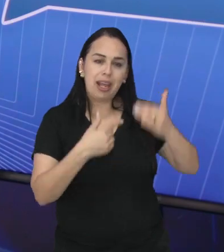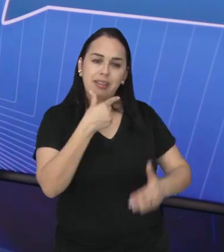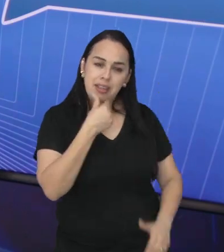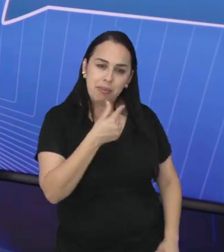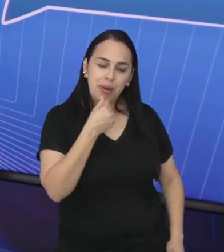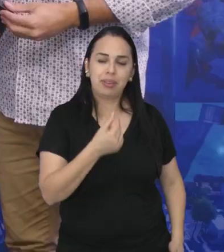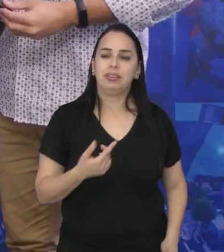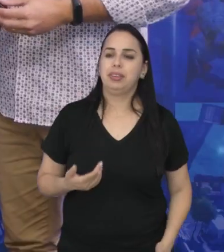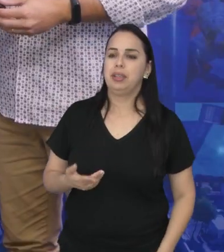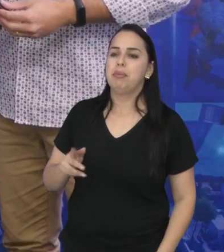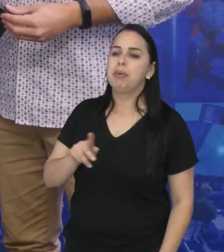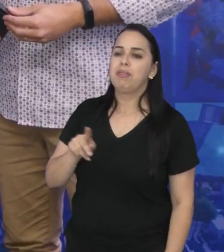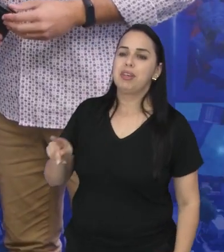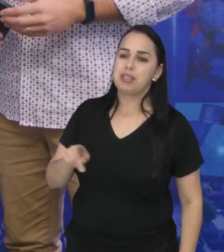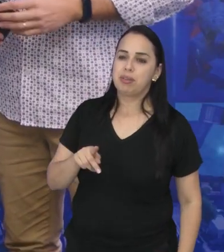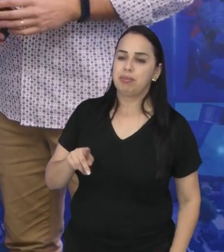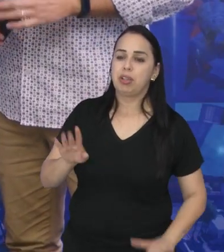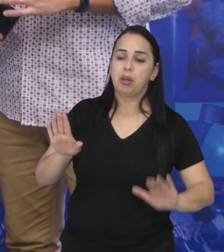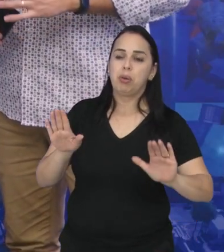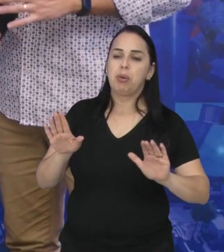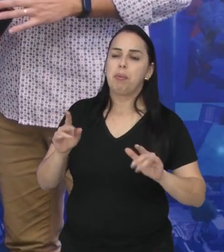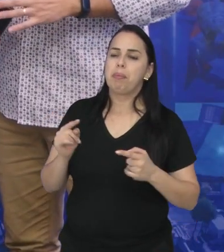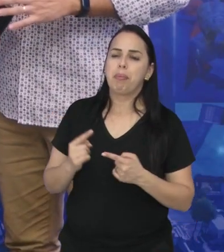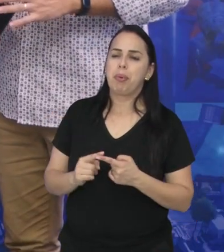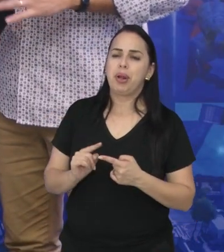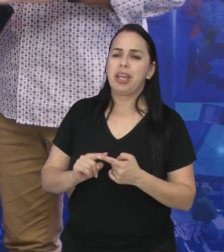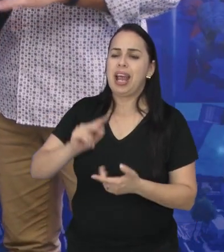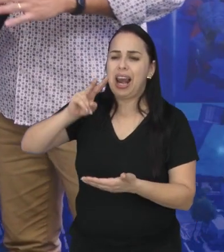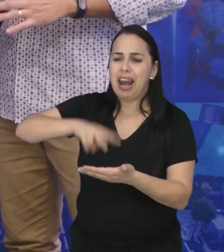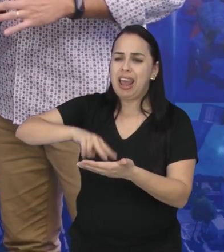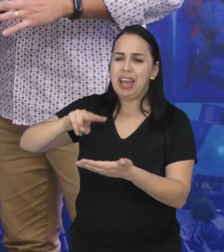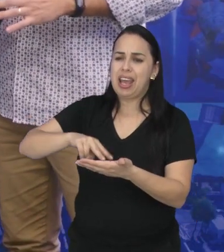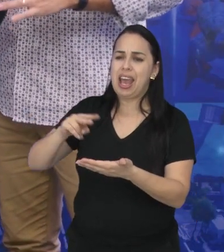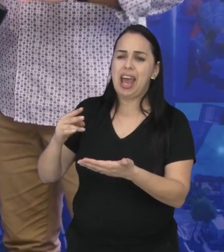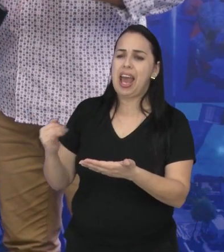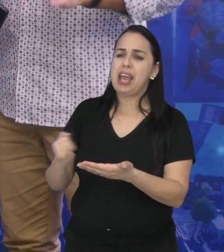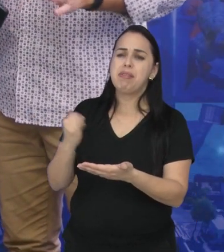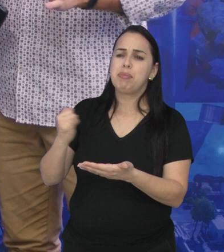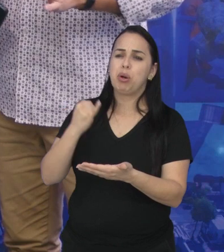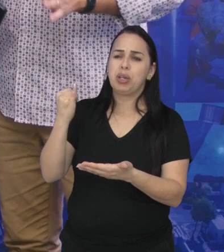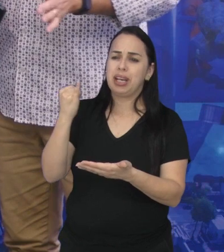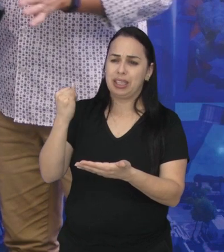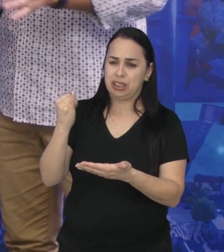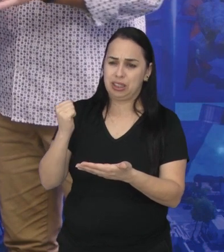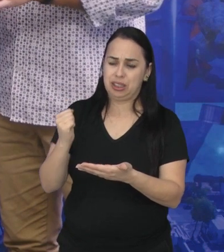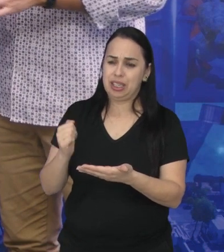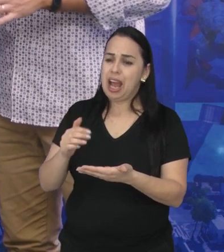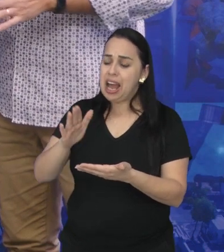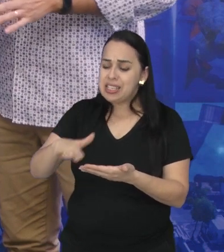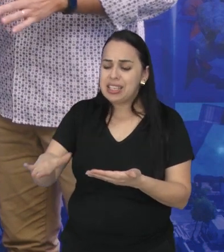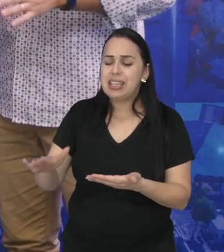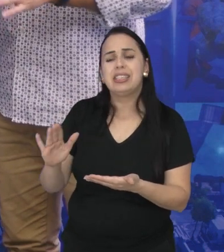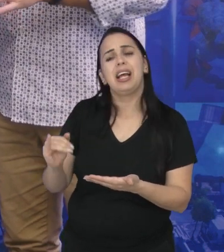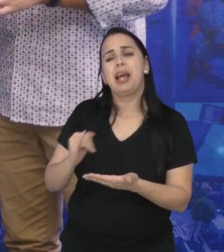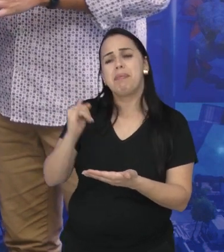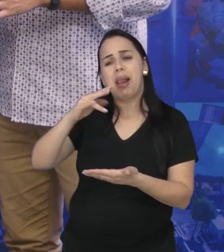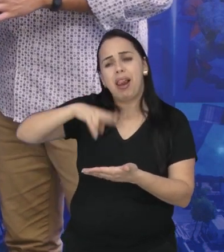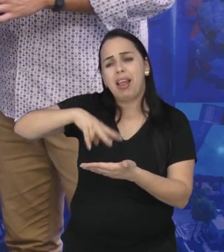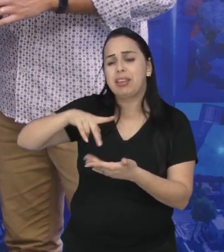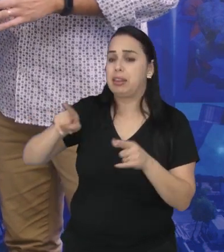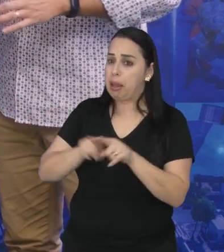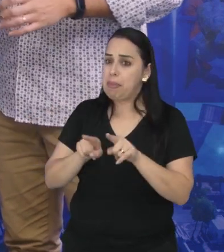Obrigada, Samuel. E professora, qual que é a importância da leitura nessa fase da primeira infância, na fase